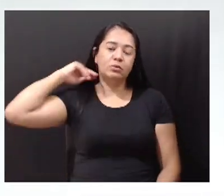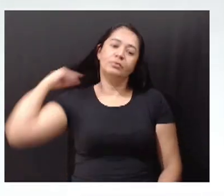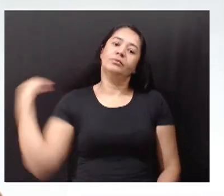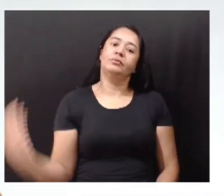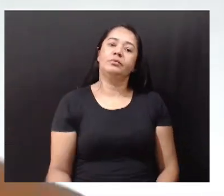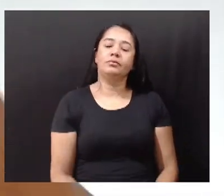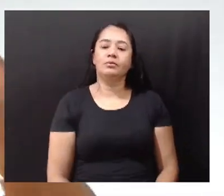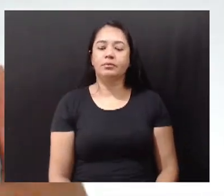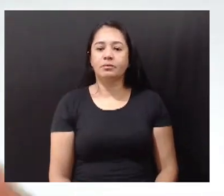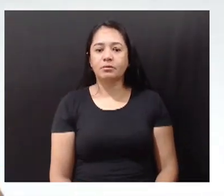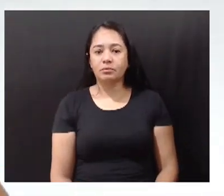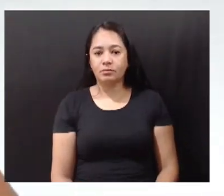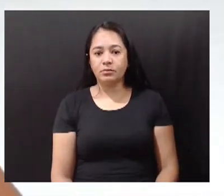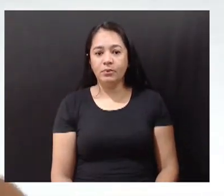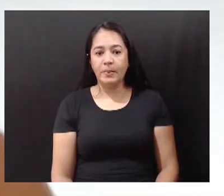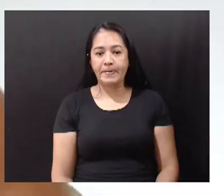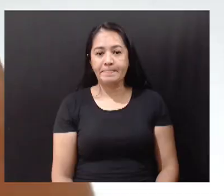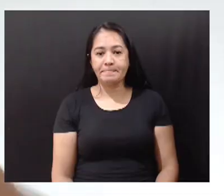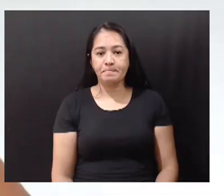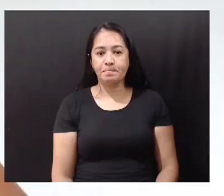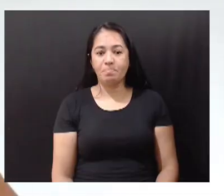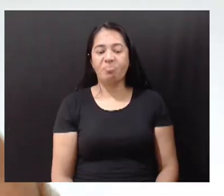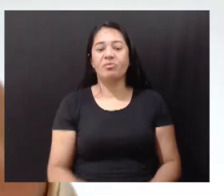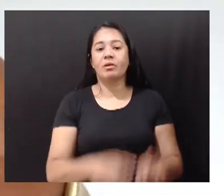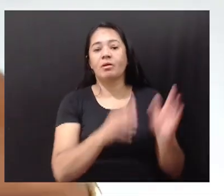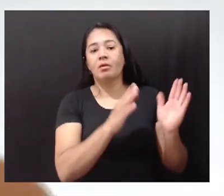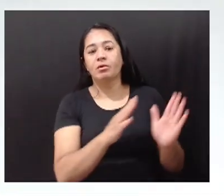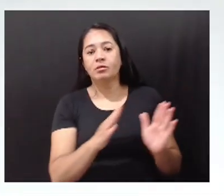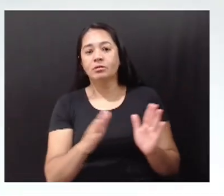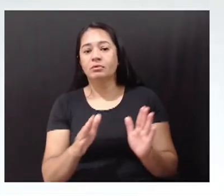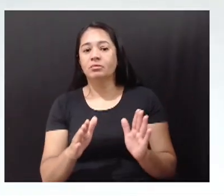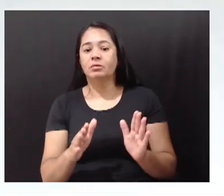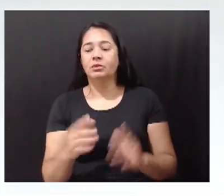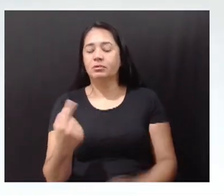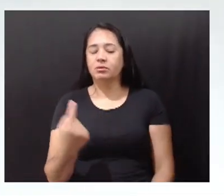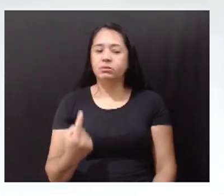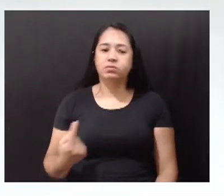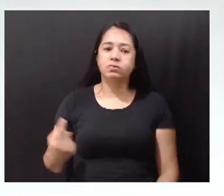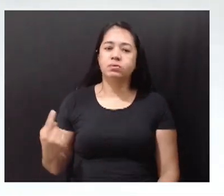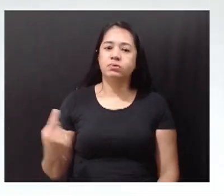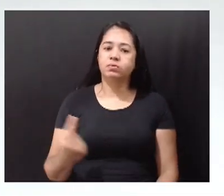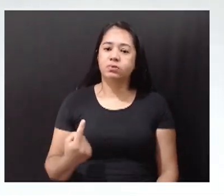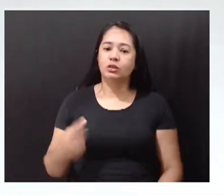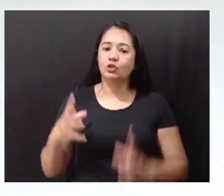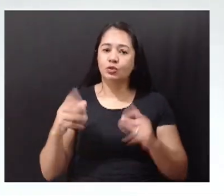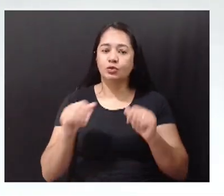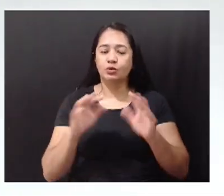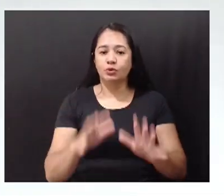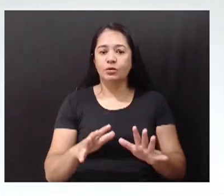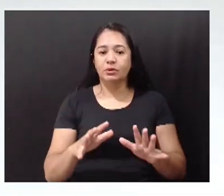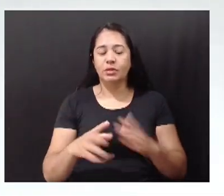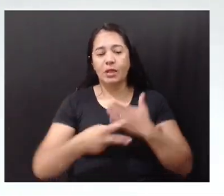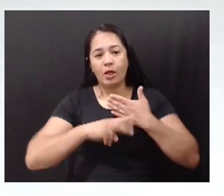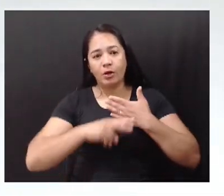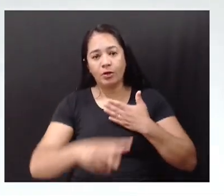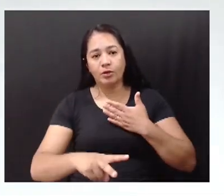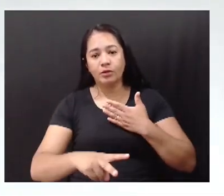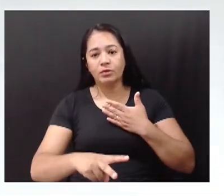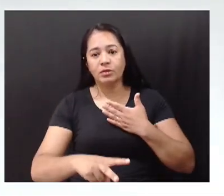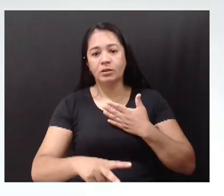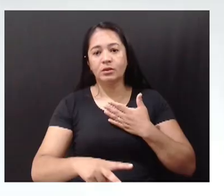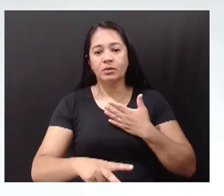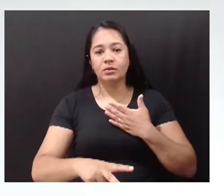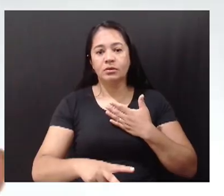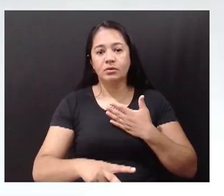da psiquiatria, vou entrar num processo de depressão, de isolamento, tudo isso vai desencadeando as consequências psíquicas através desse